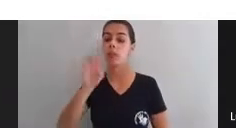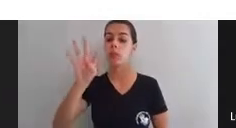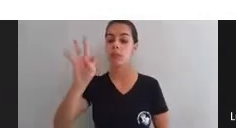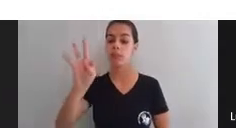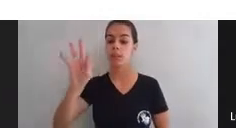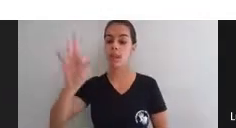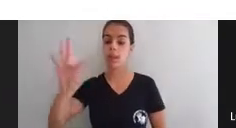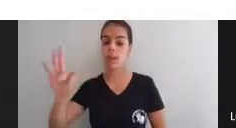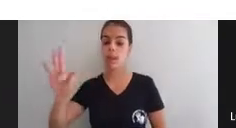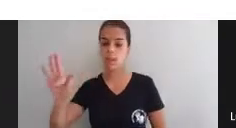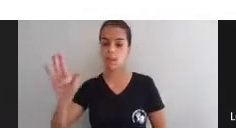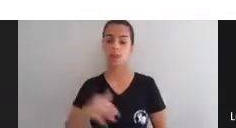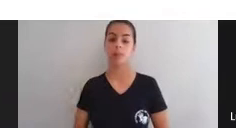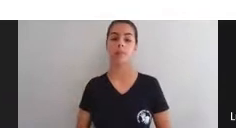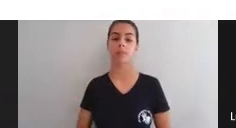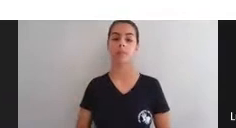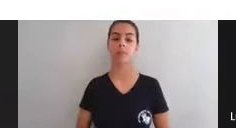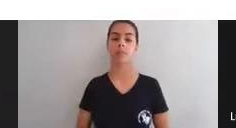Primeiro, a gente tem que